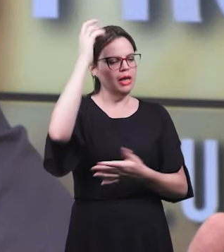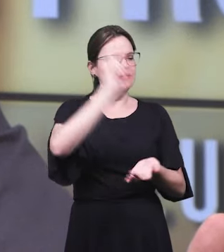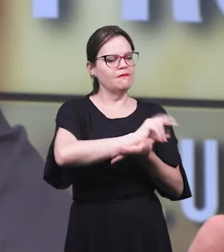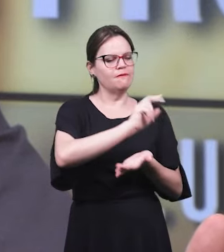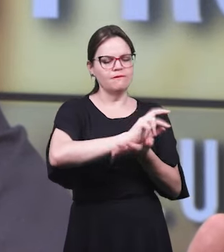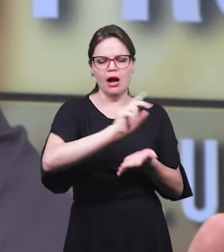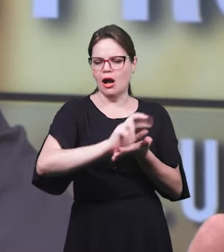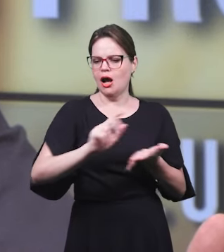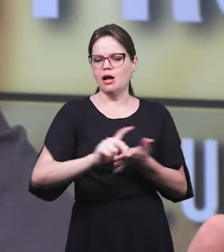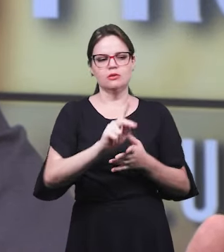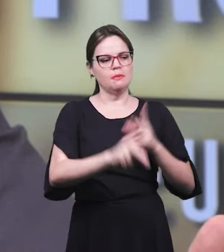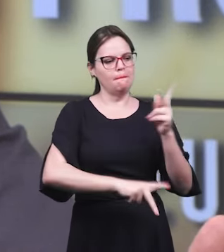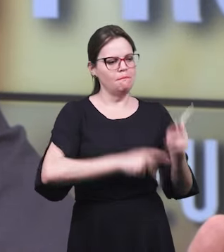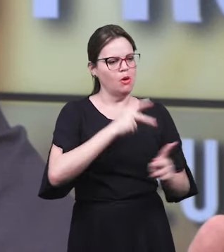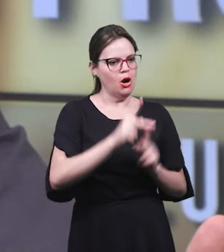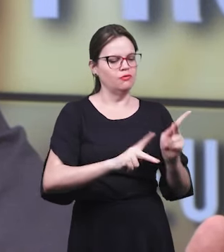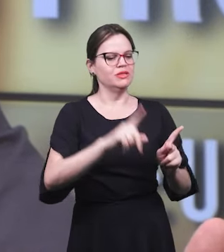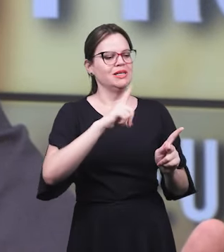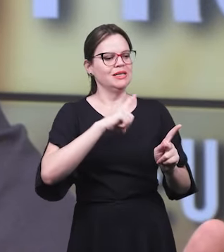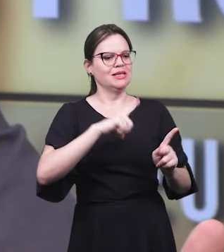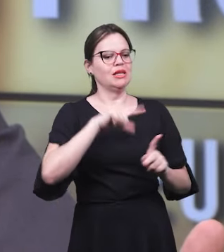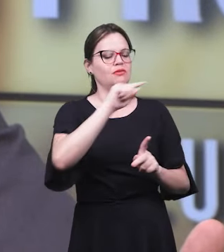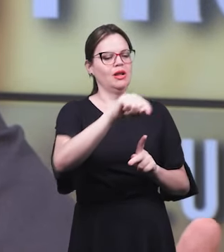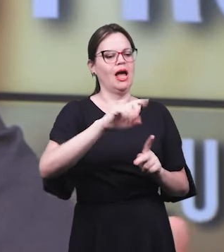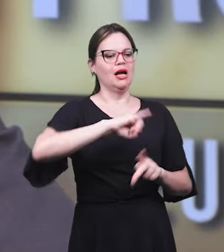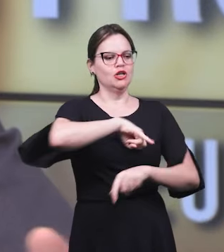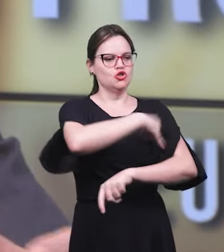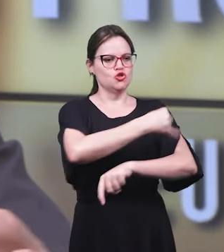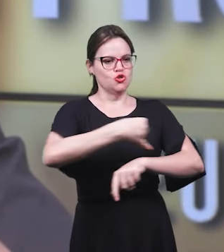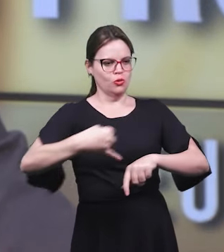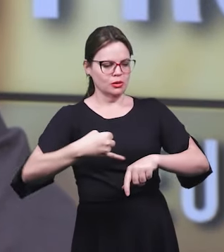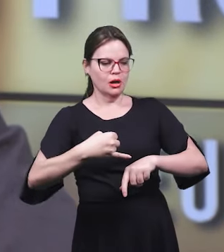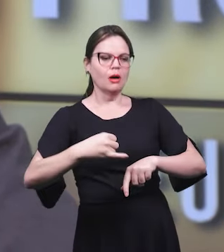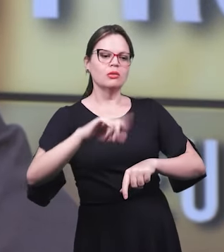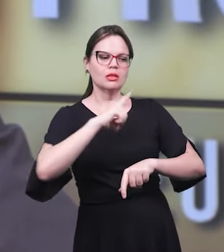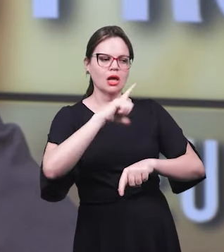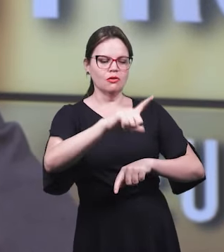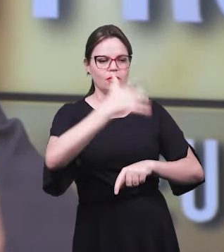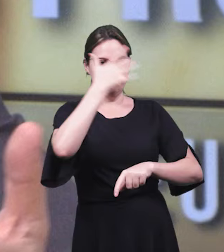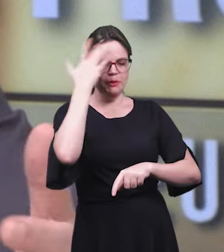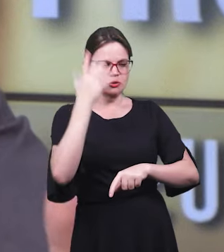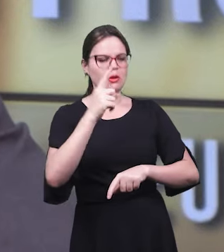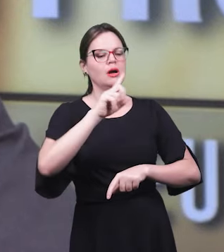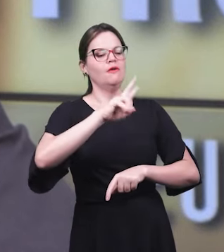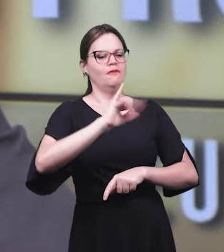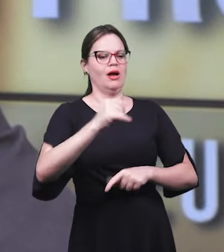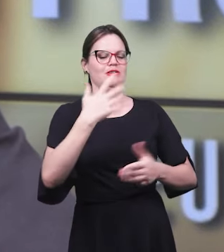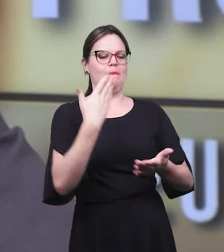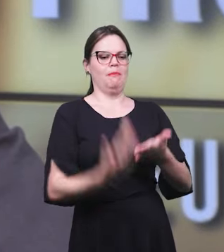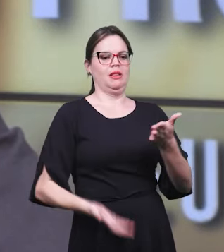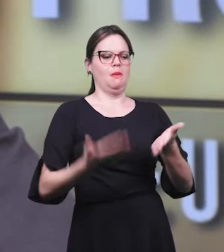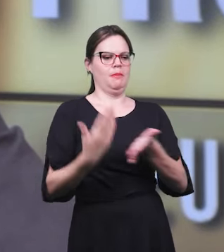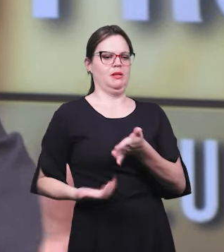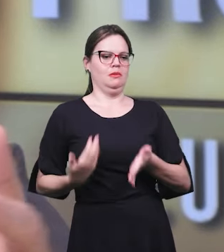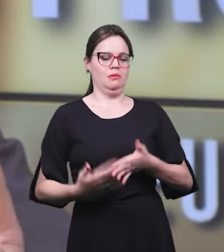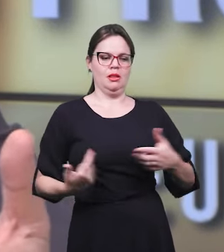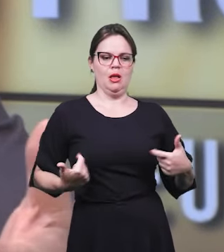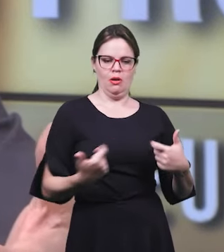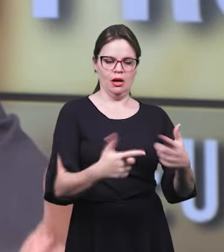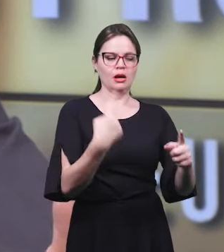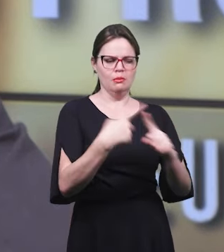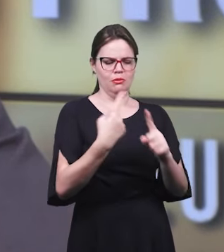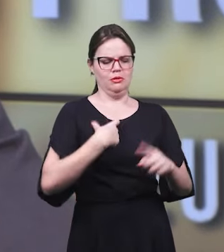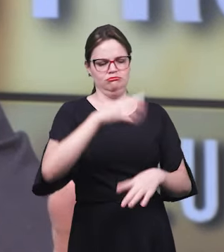a Seom e a Og, que estavam da além do Jordão. Então aquilo entrou um temor no coração dela, e quando